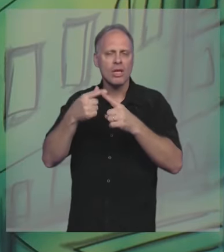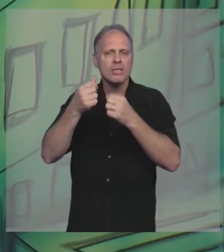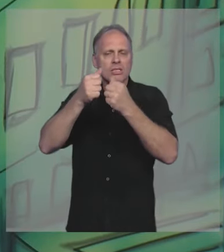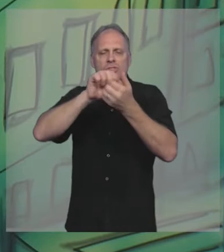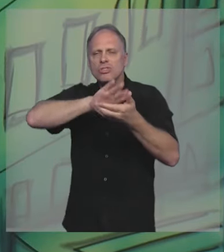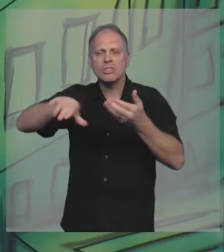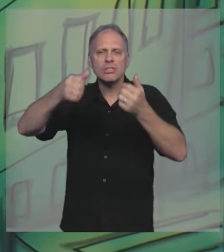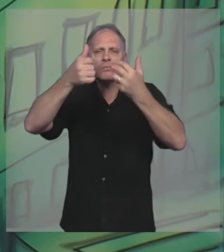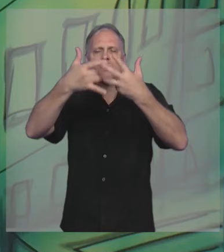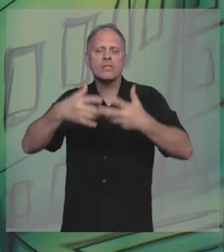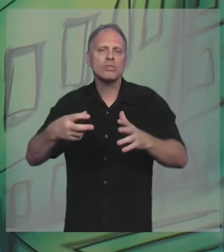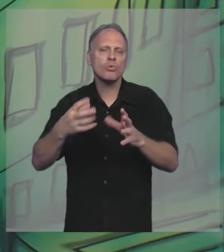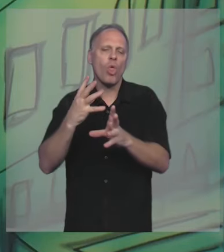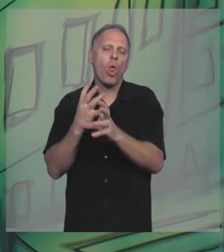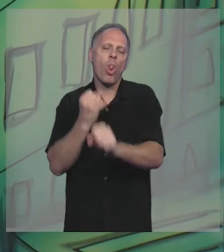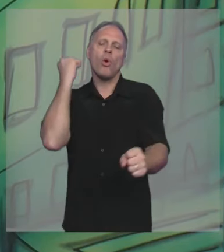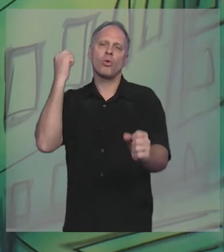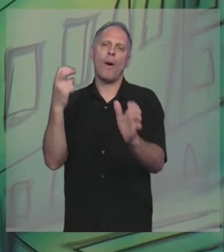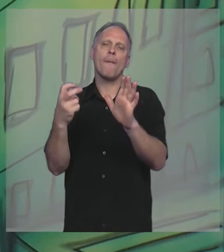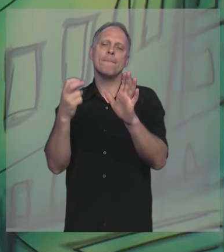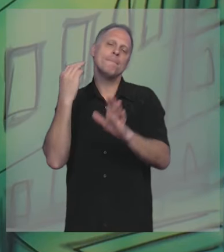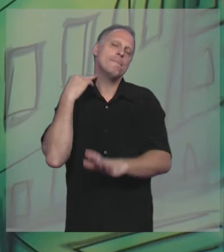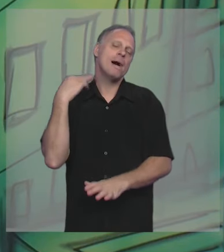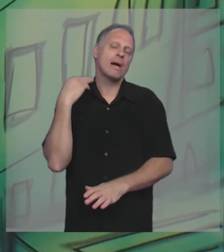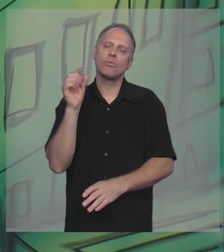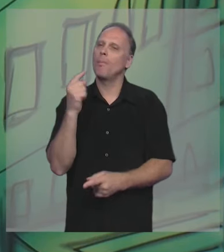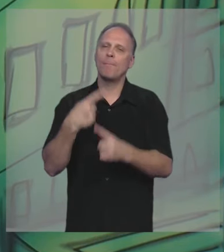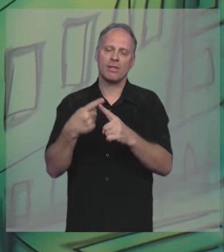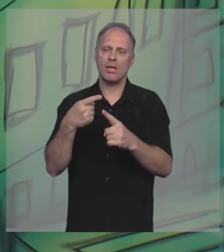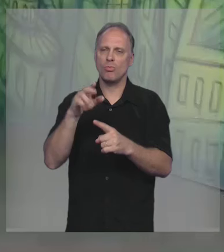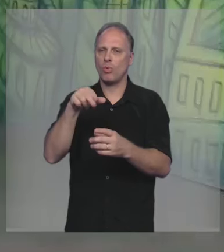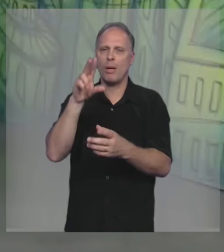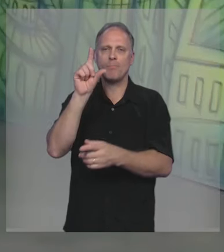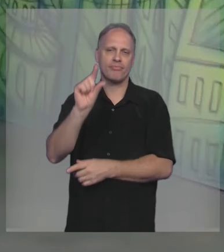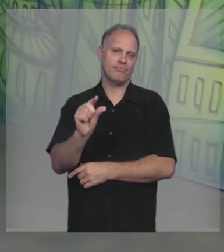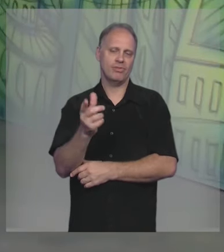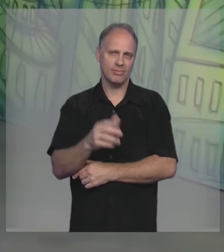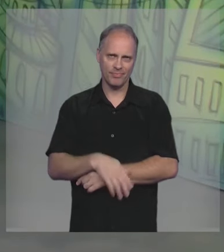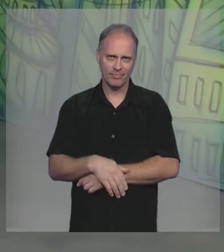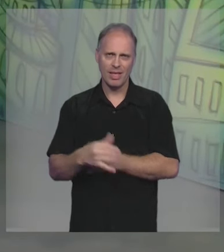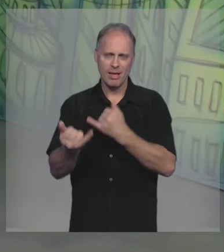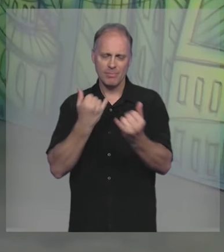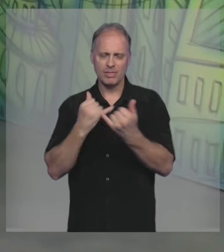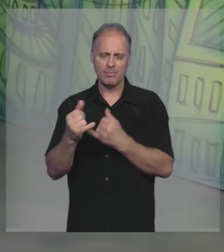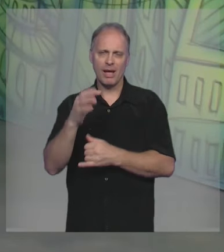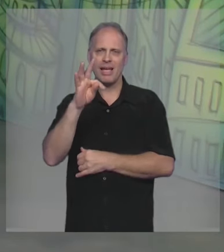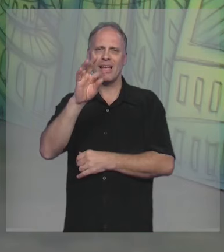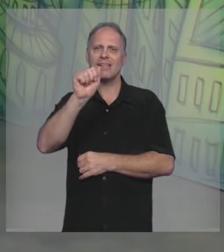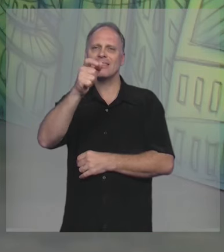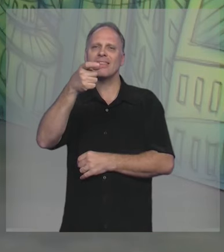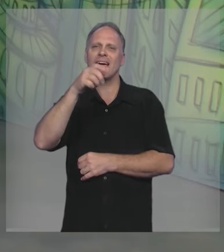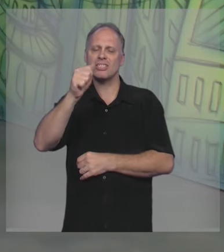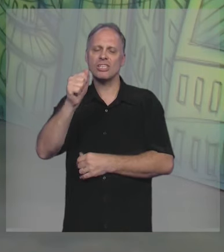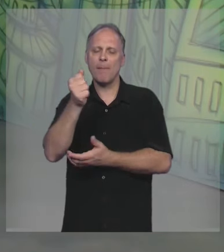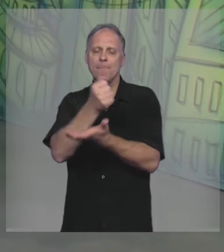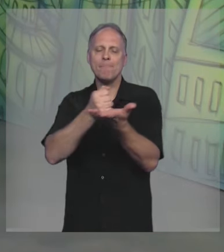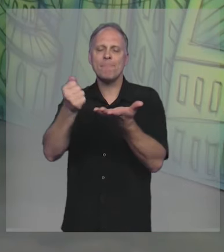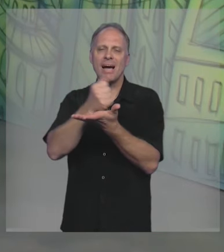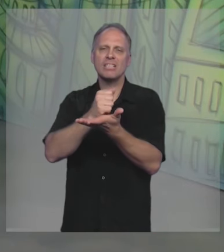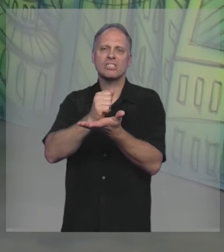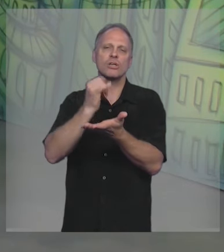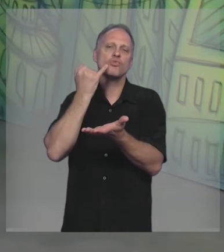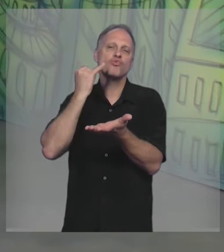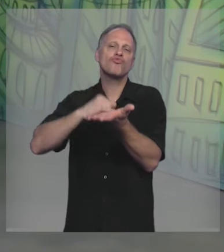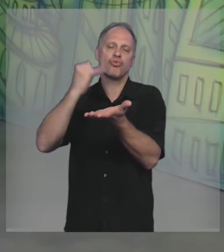lucros dos bancos. Sim, então o que acontece? A taxa, por exemplo, se nós pegar a taxa básica de juros do país, né? Se